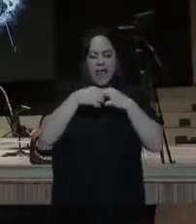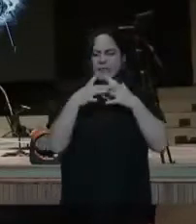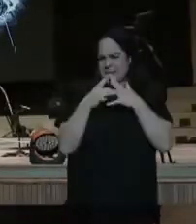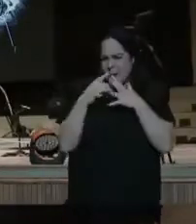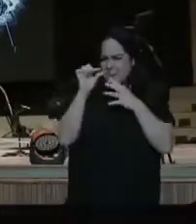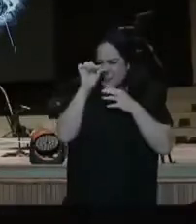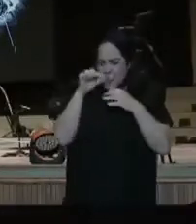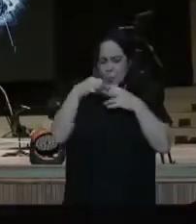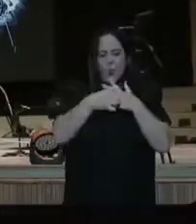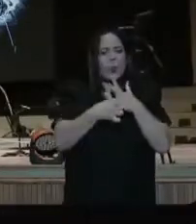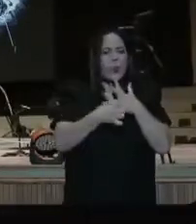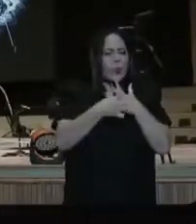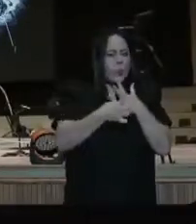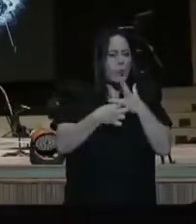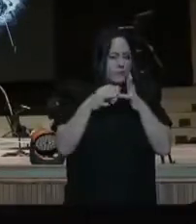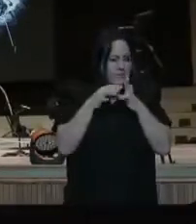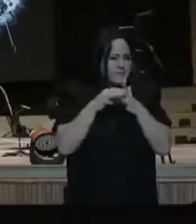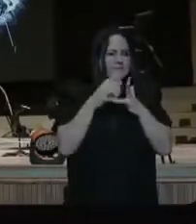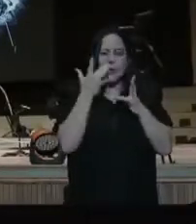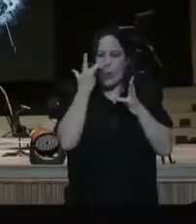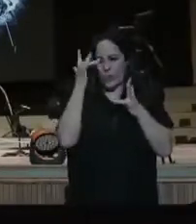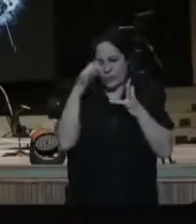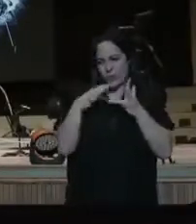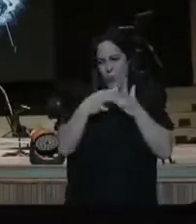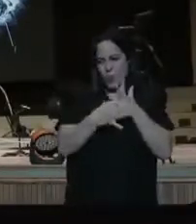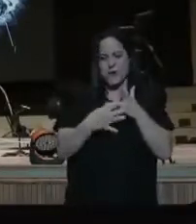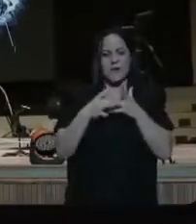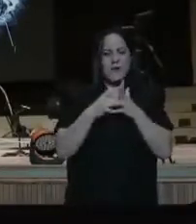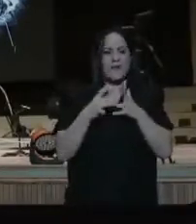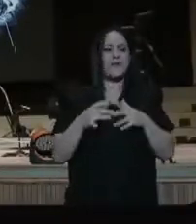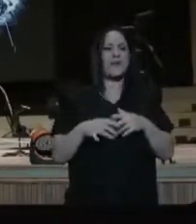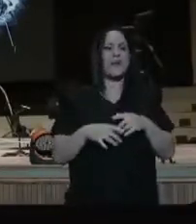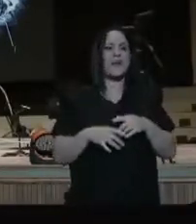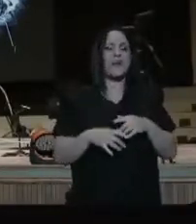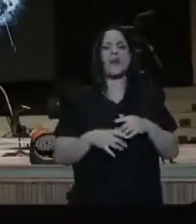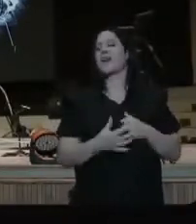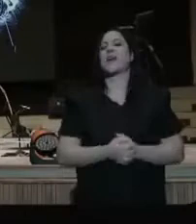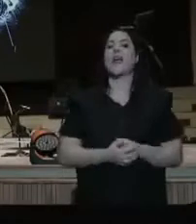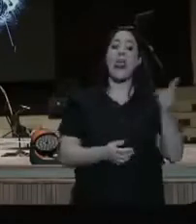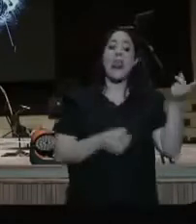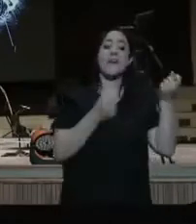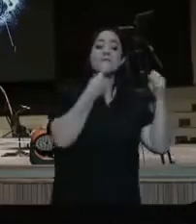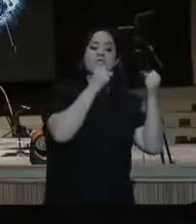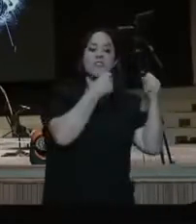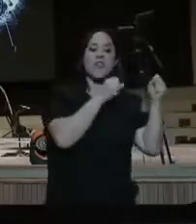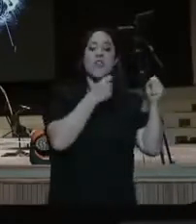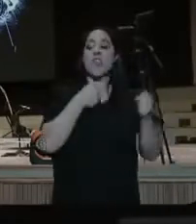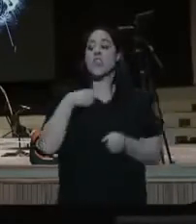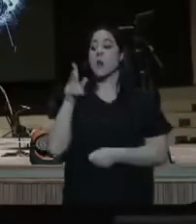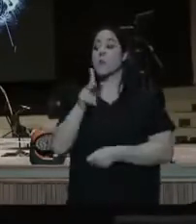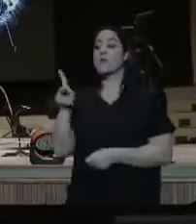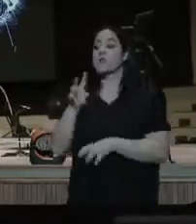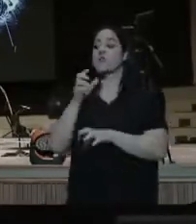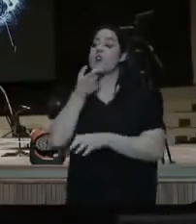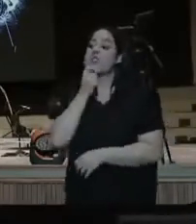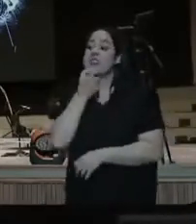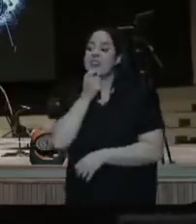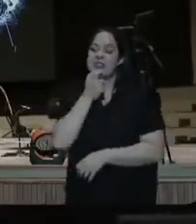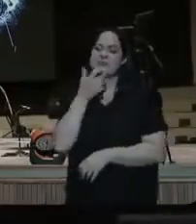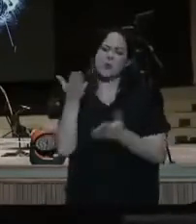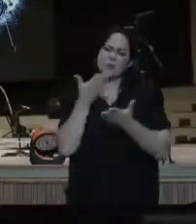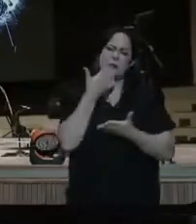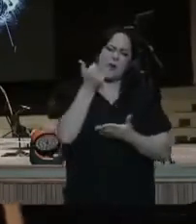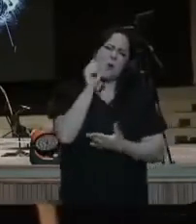cada de vida né a gente rala fisioterapeuta eu era professor de inglês hoje as coisas melhoraram um pouco graças a